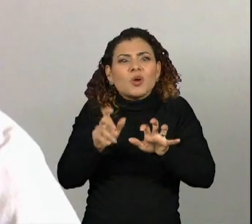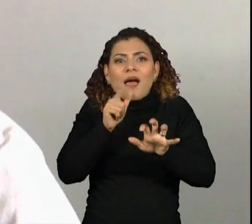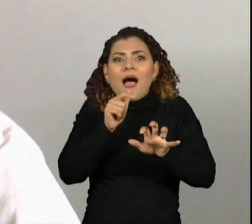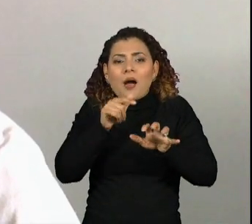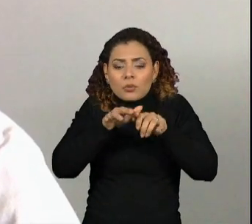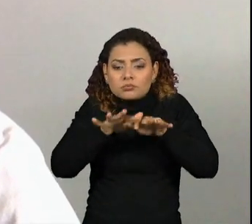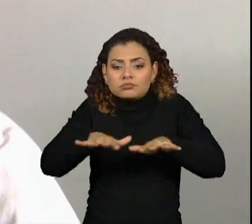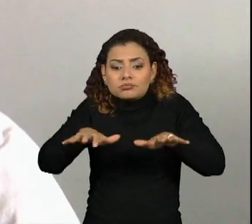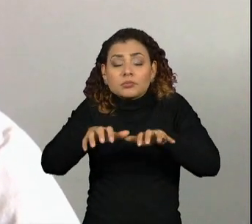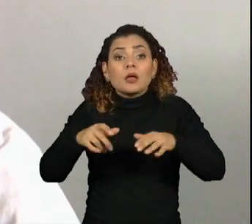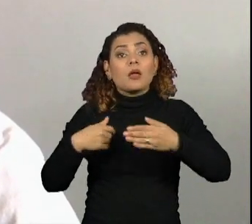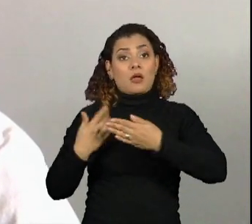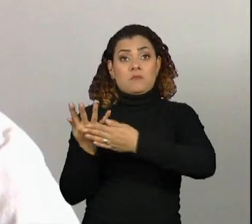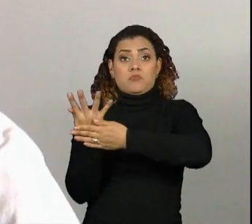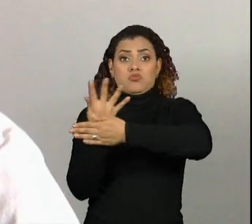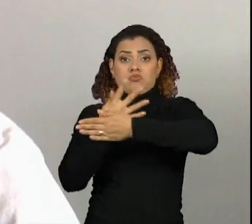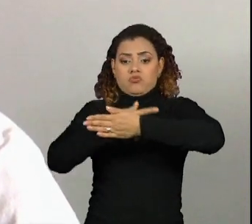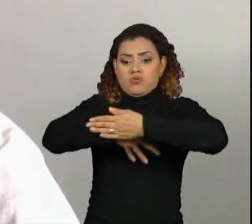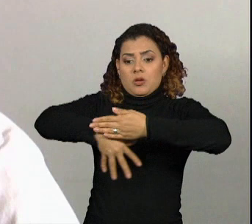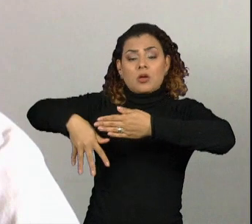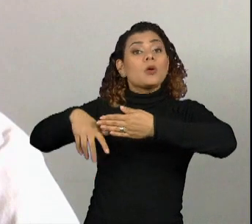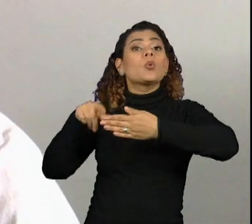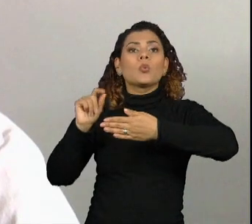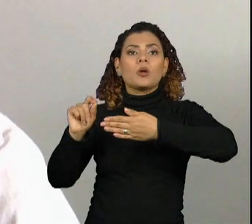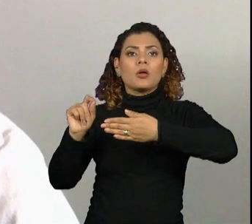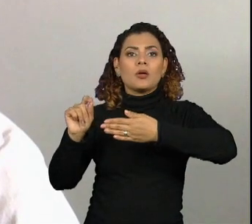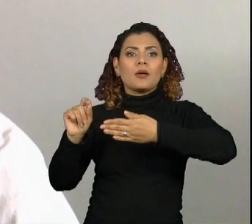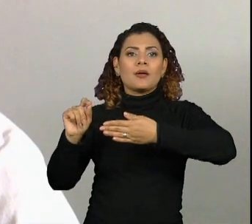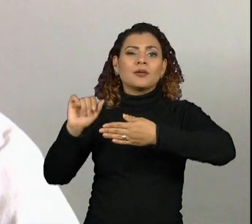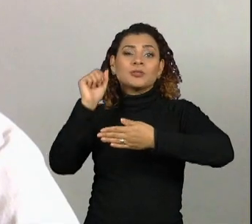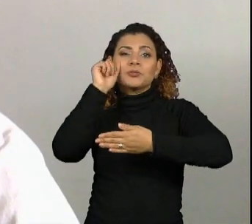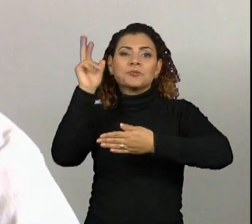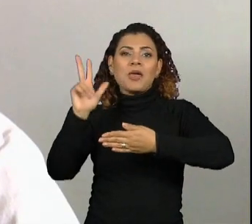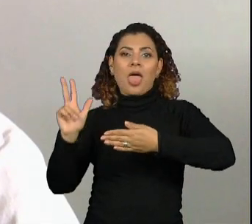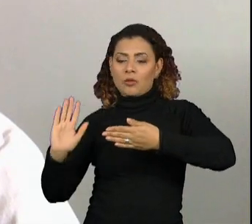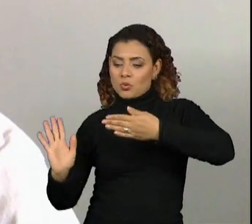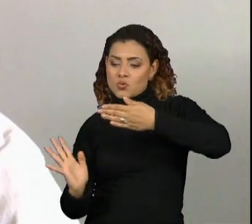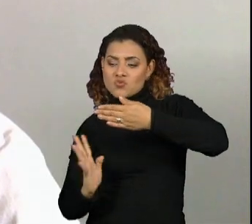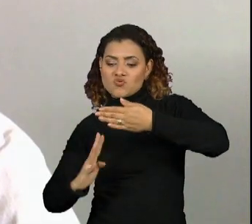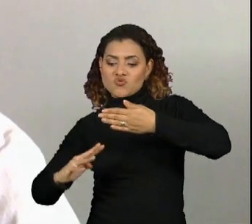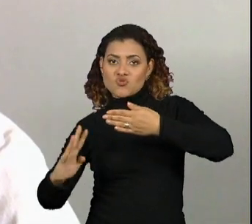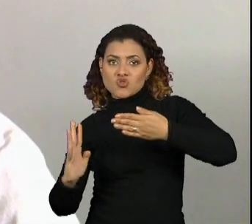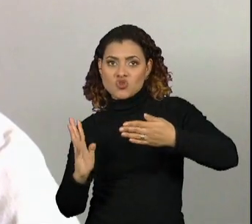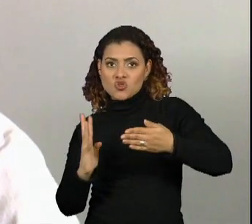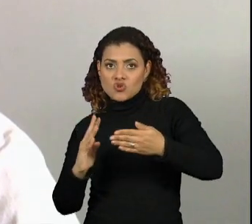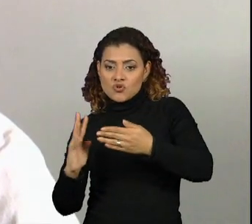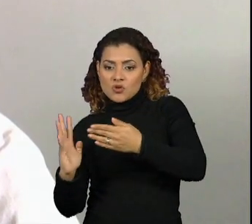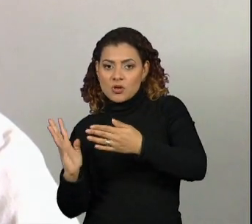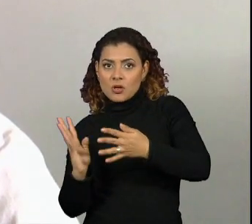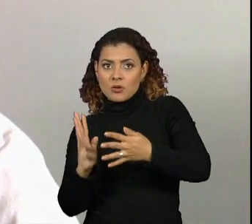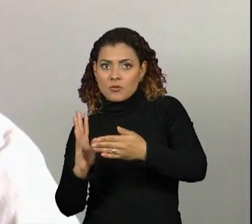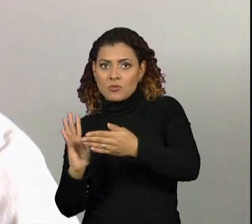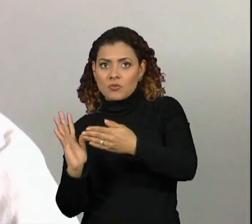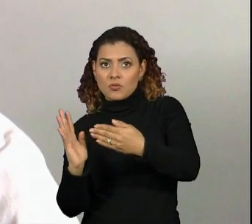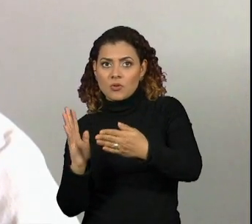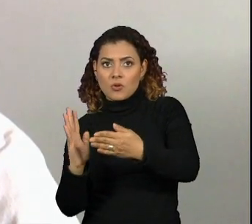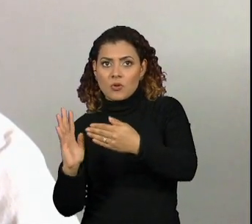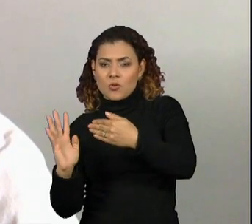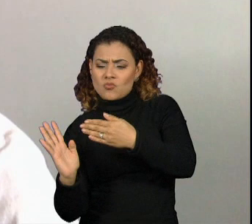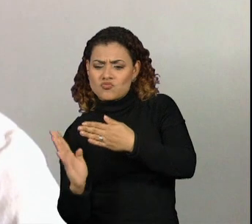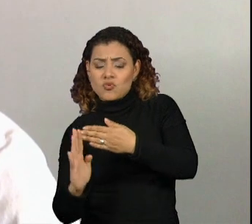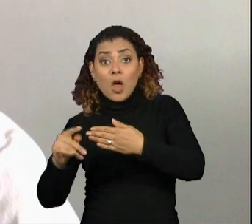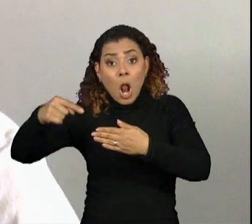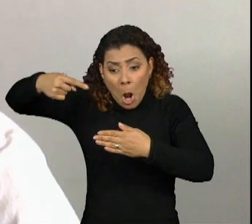O peixe-leão está usando os recifes mesofóticos. Os recifes mesofóticos são aqueles recifes